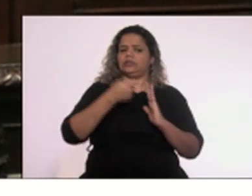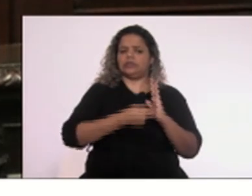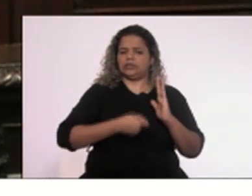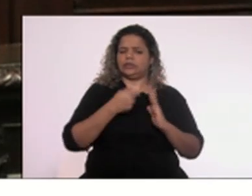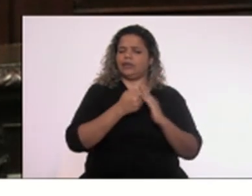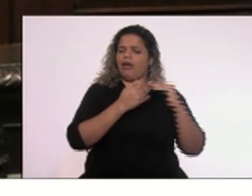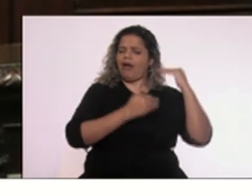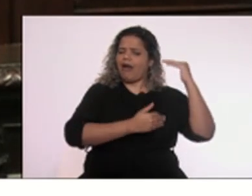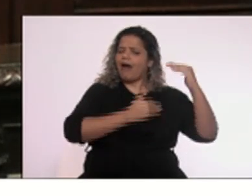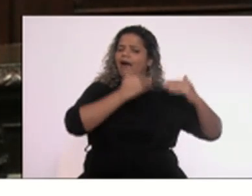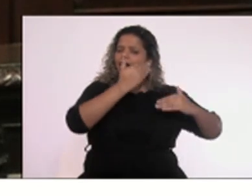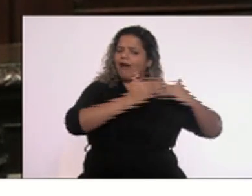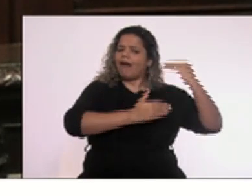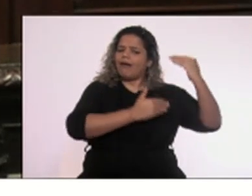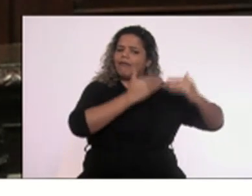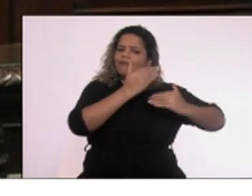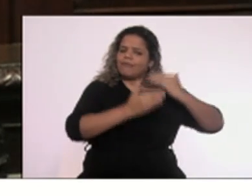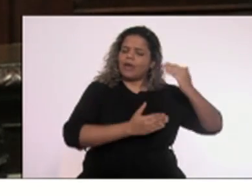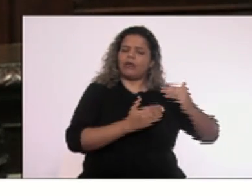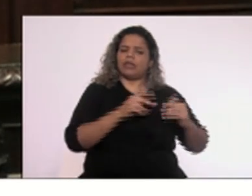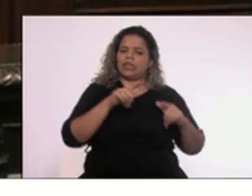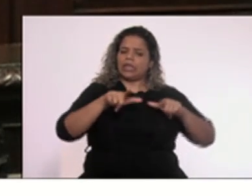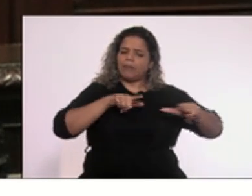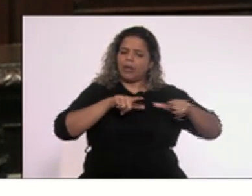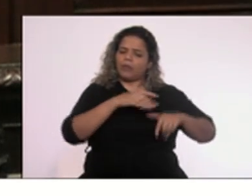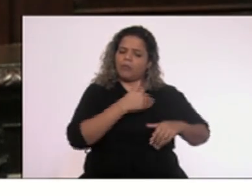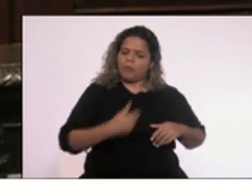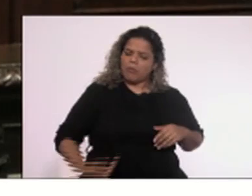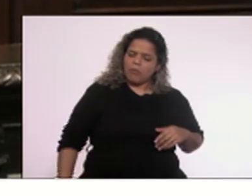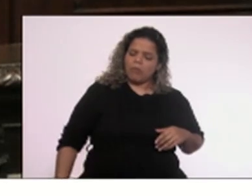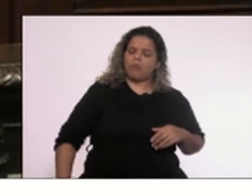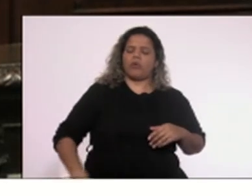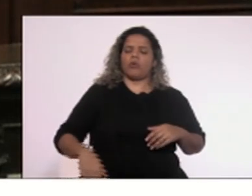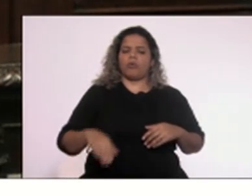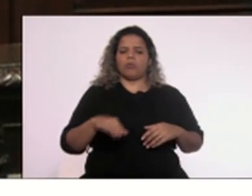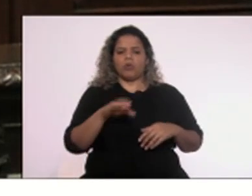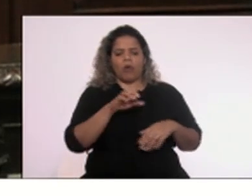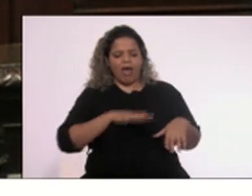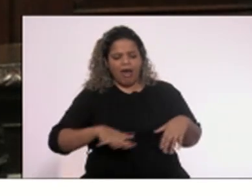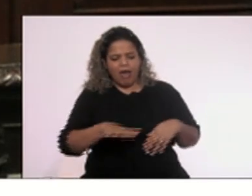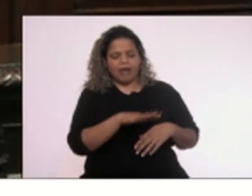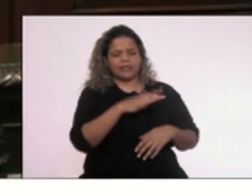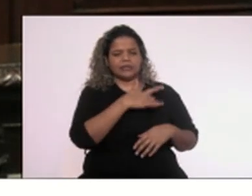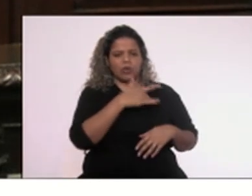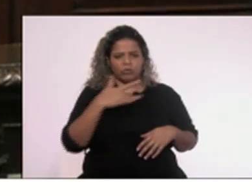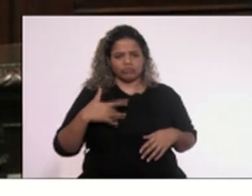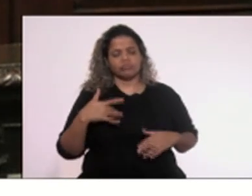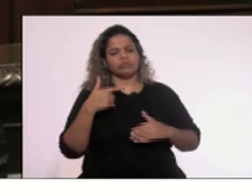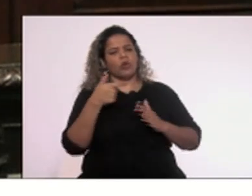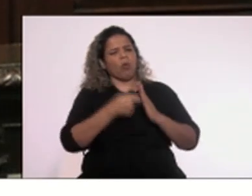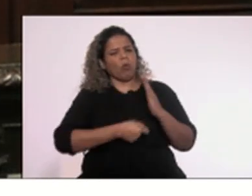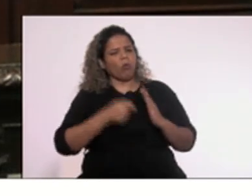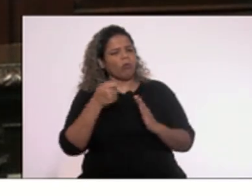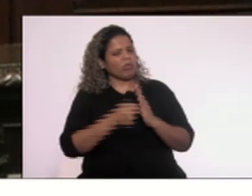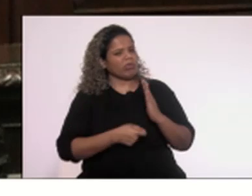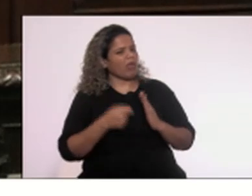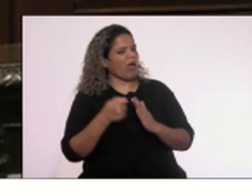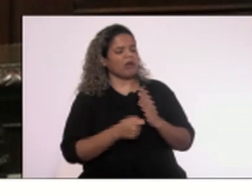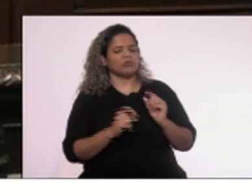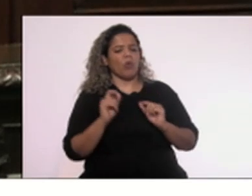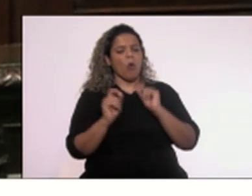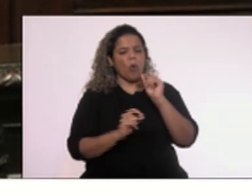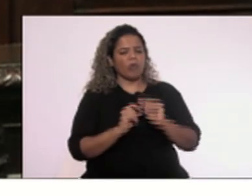sendo travada pelos servidores públicos estaduais da área da saúde, lutando para ter aquilo